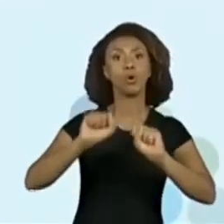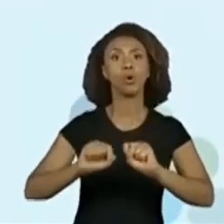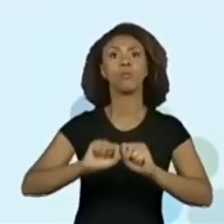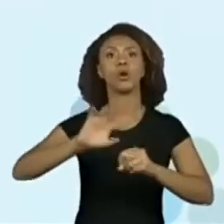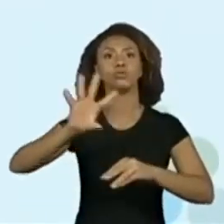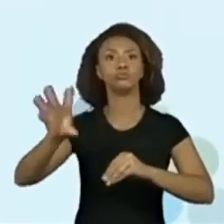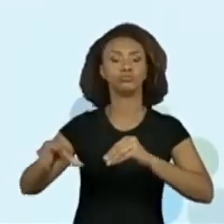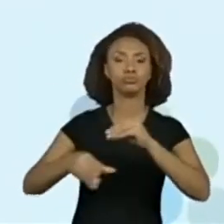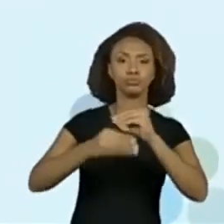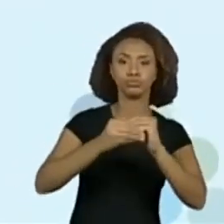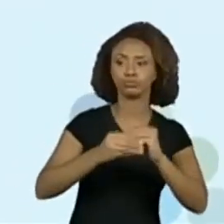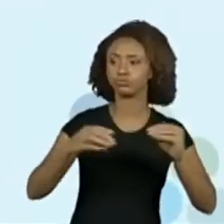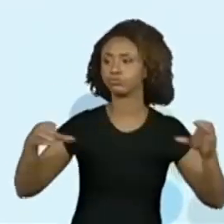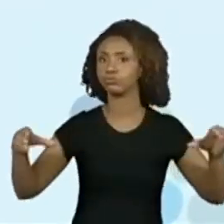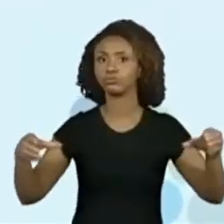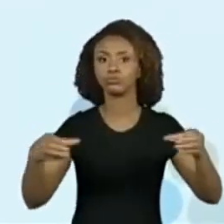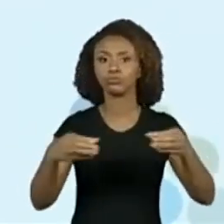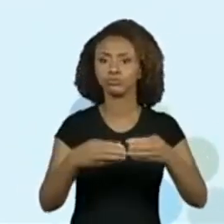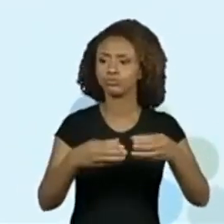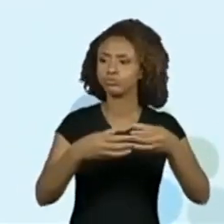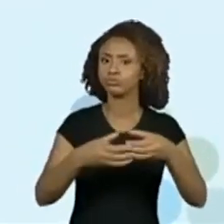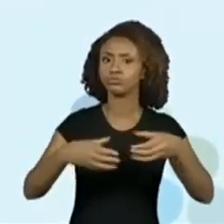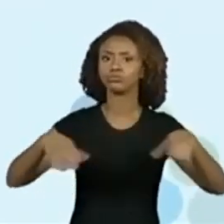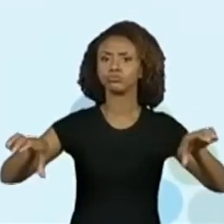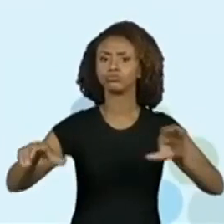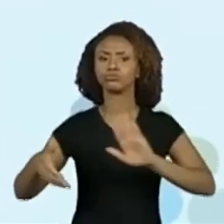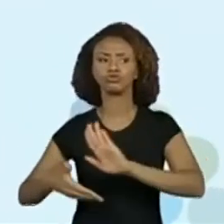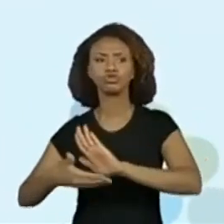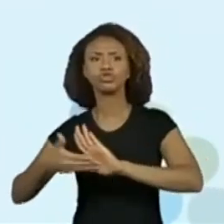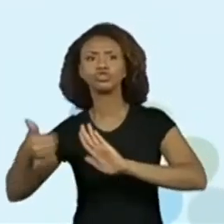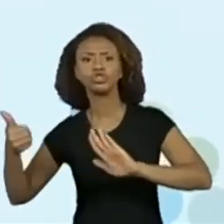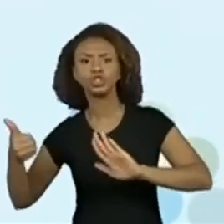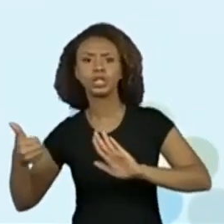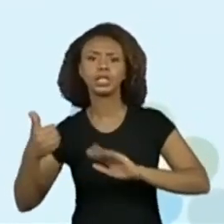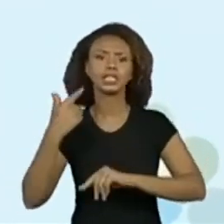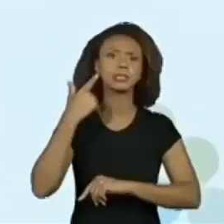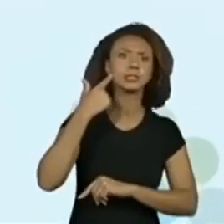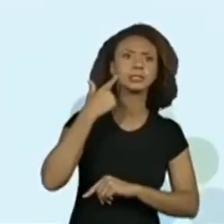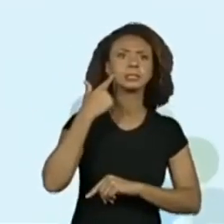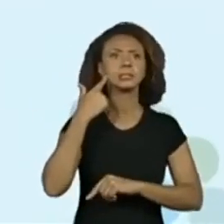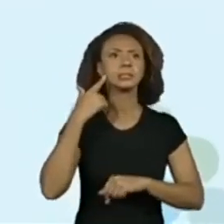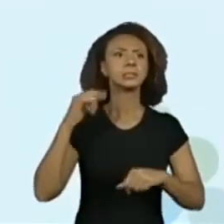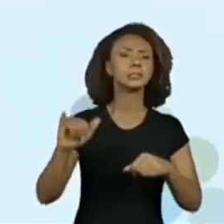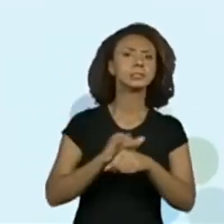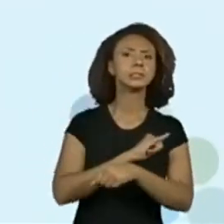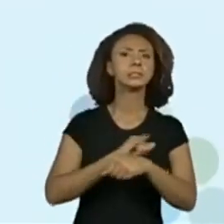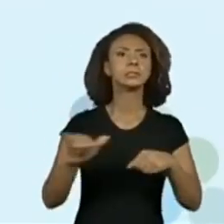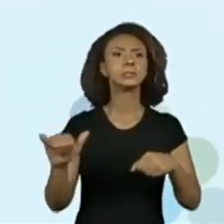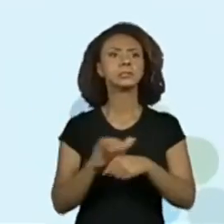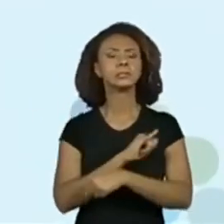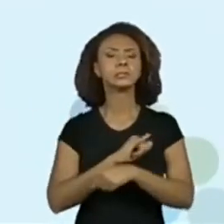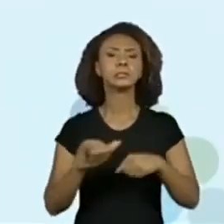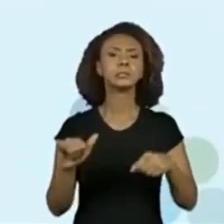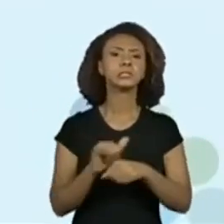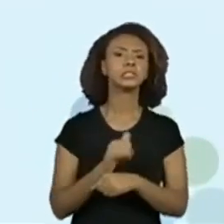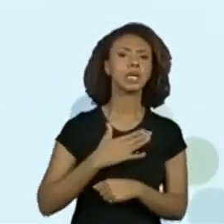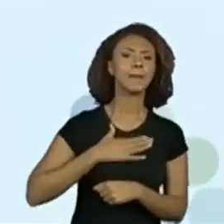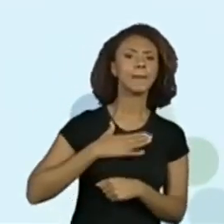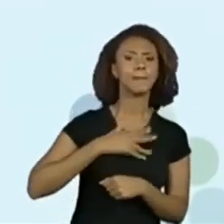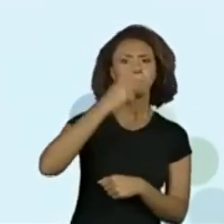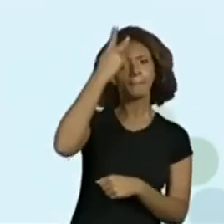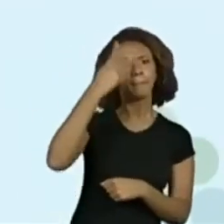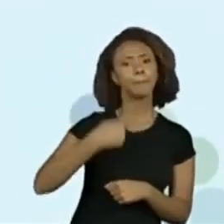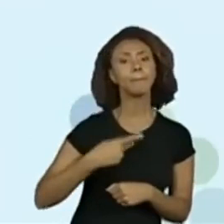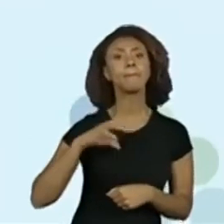separar retirar utilizando estratégias pessoais ou convencionais